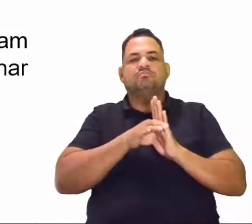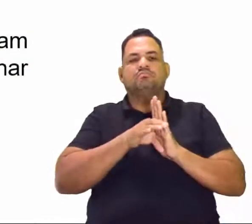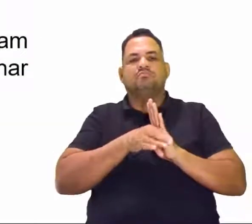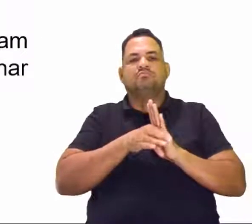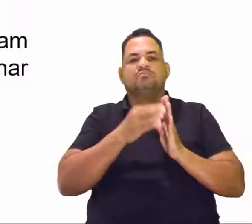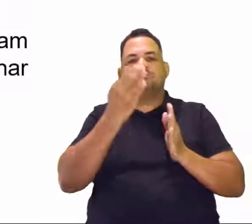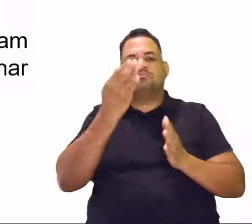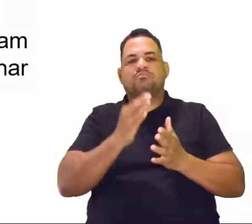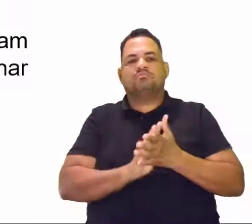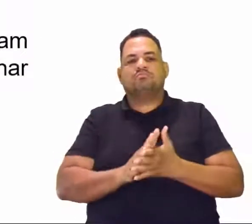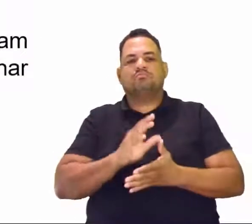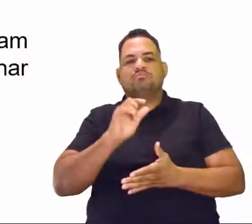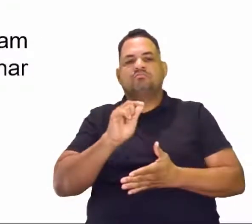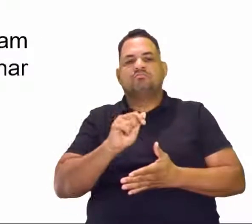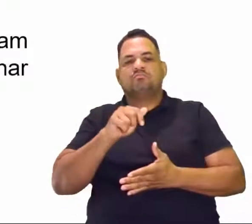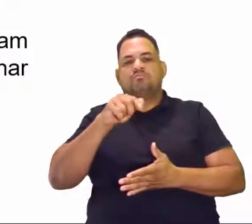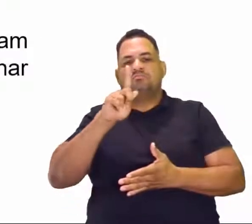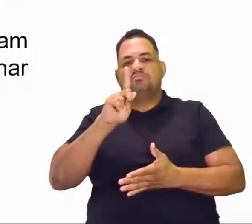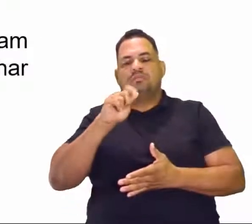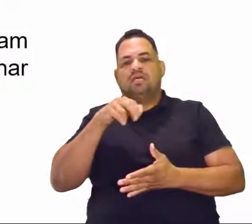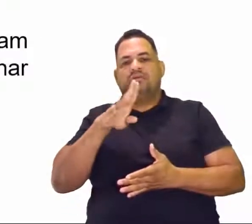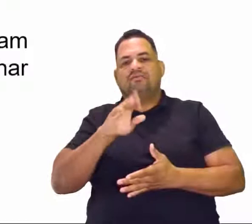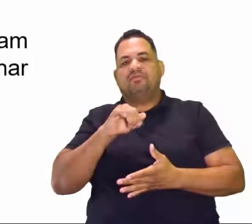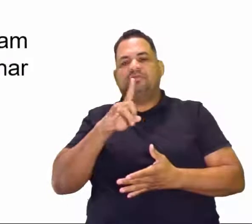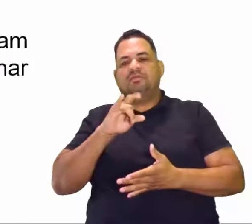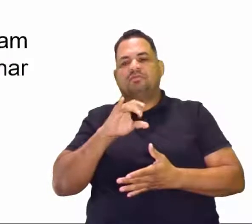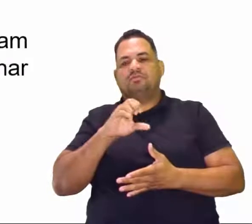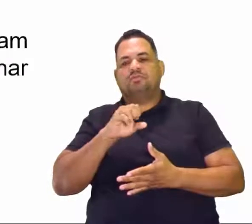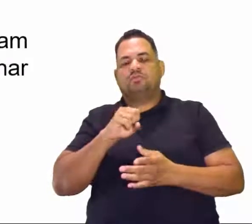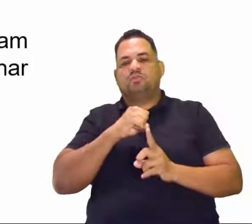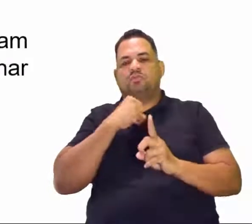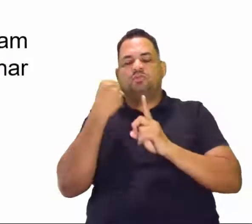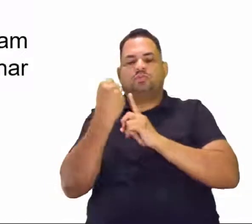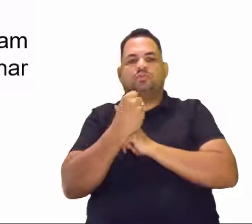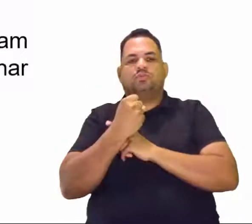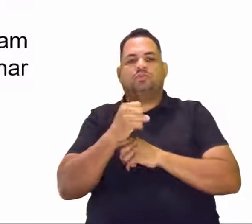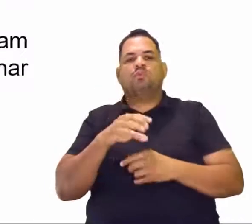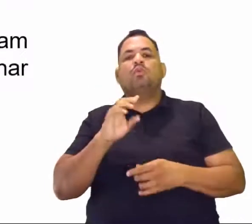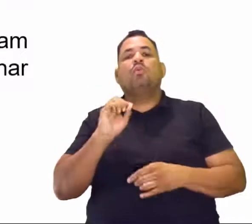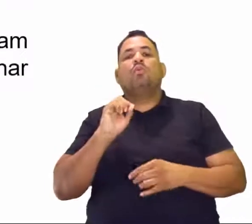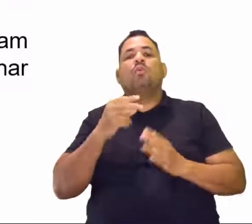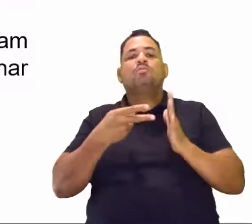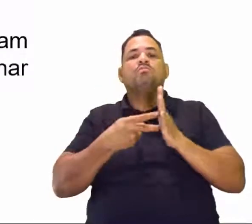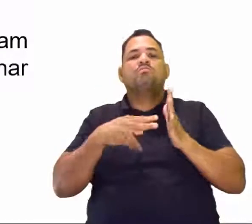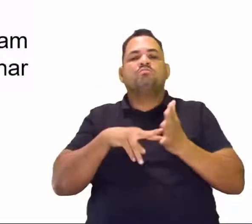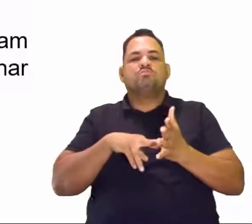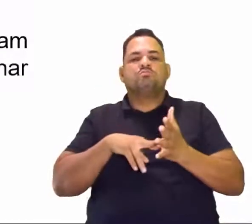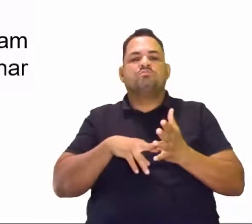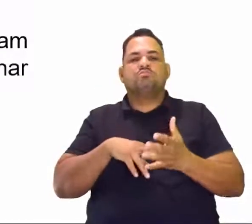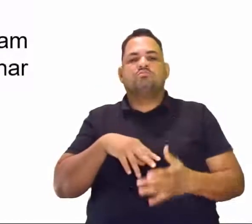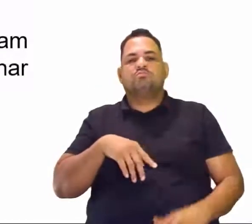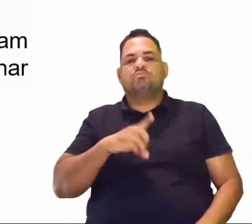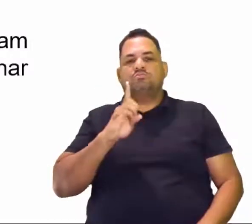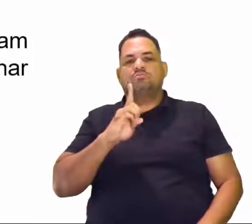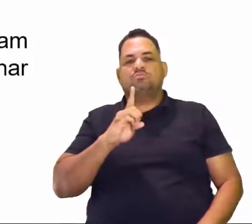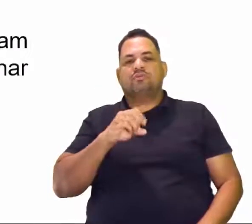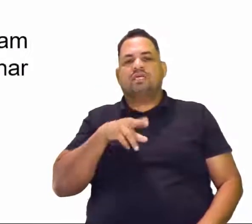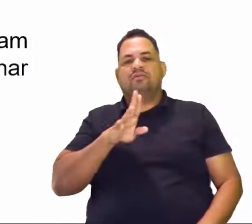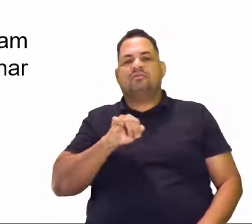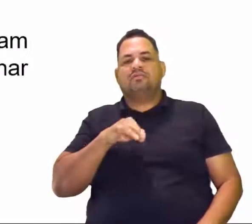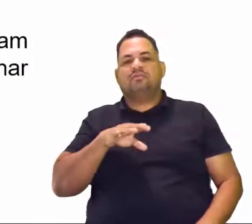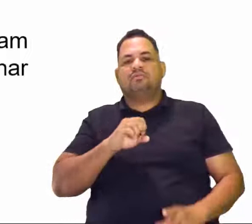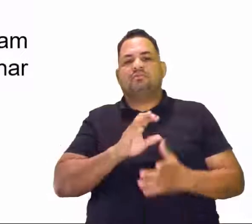é importante que é o do Darwinismo Social né o Davi o que que é o que que venha seu Darwinismo Social né